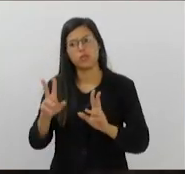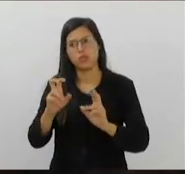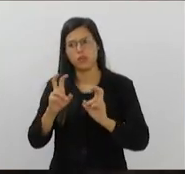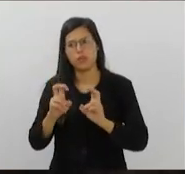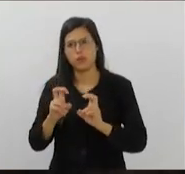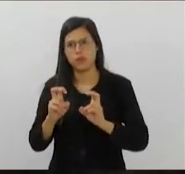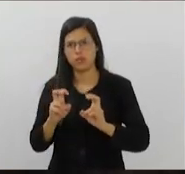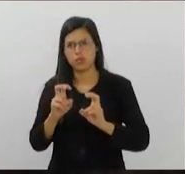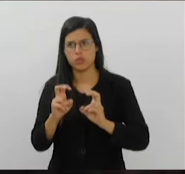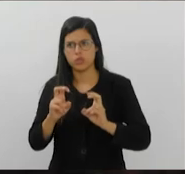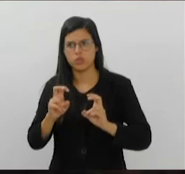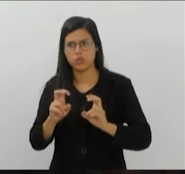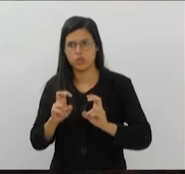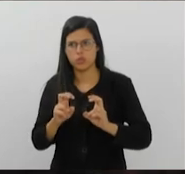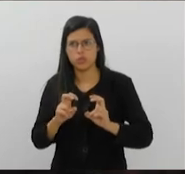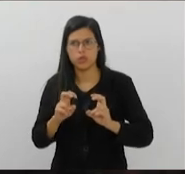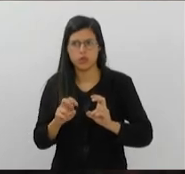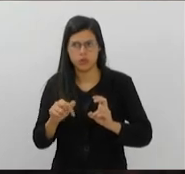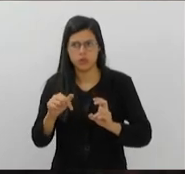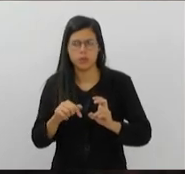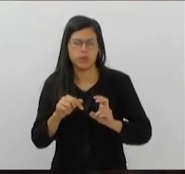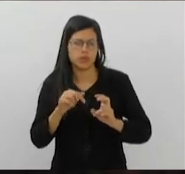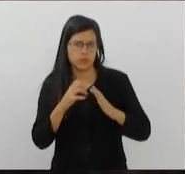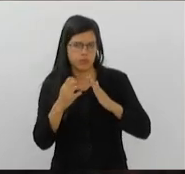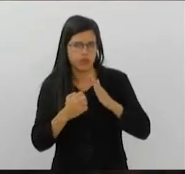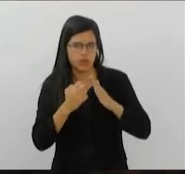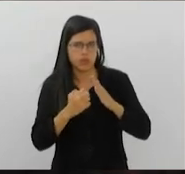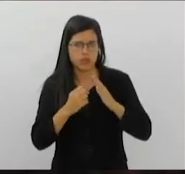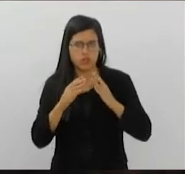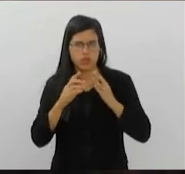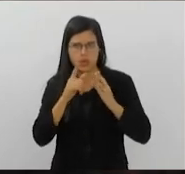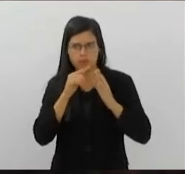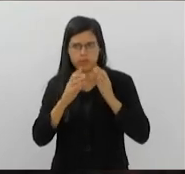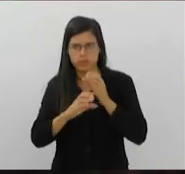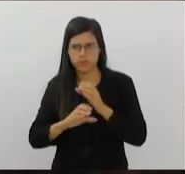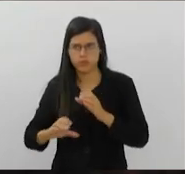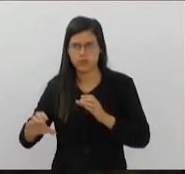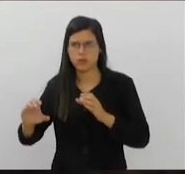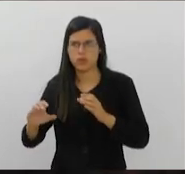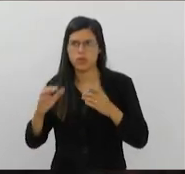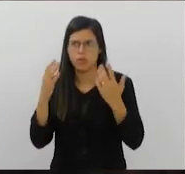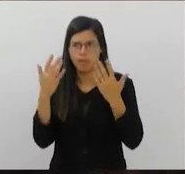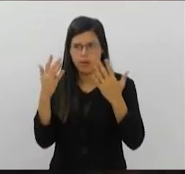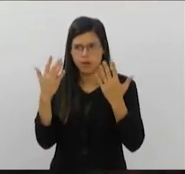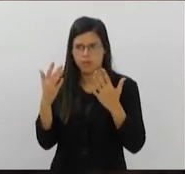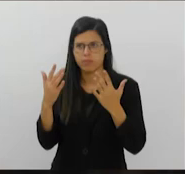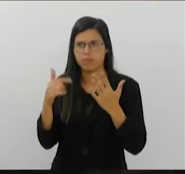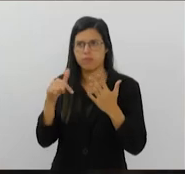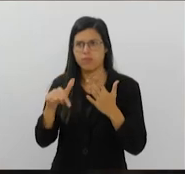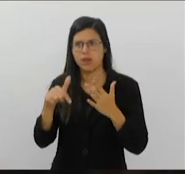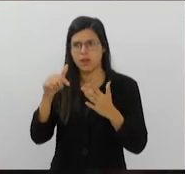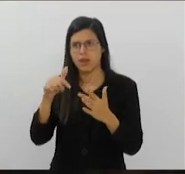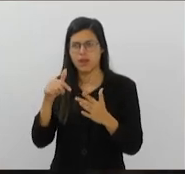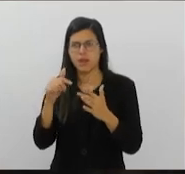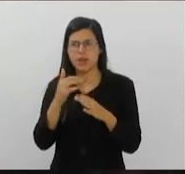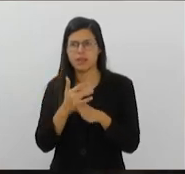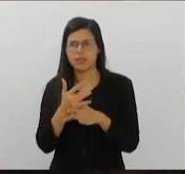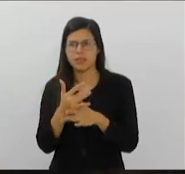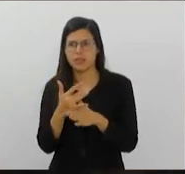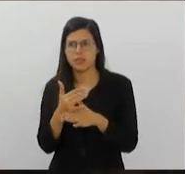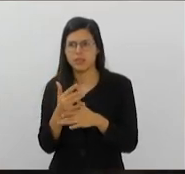meio da concessão do saneamento. E também só acho que parabenizar o município de Magé por conta da iniciativa, o secretário que está aí